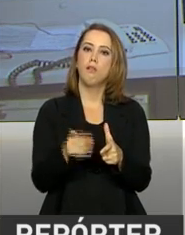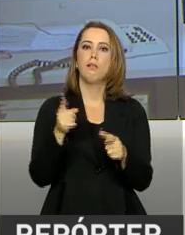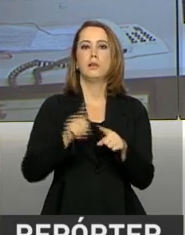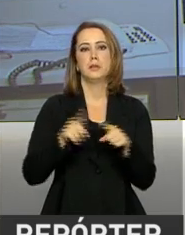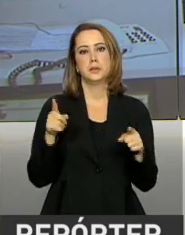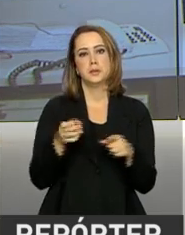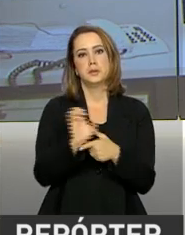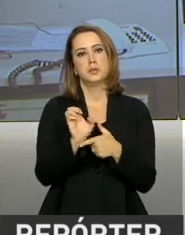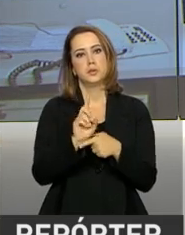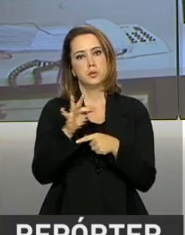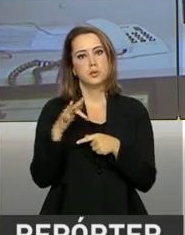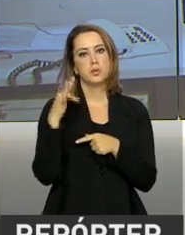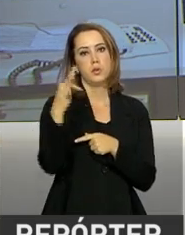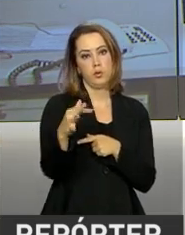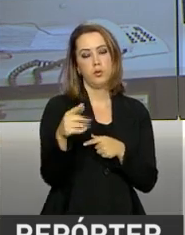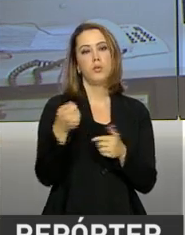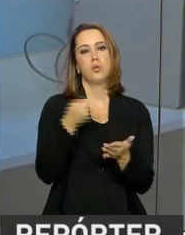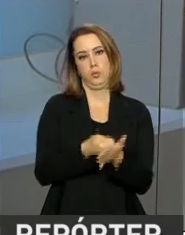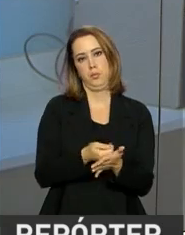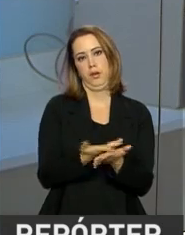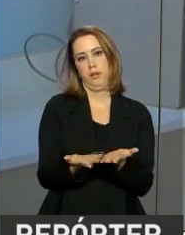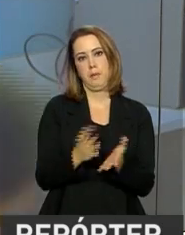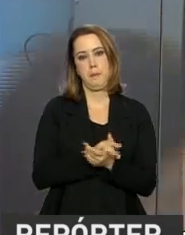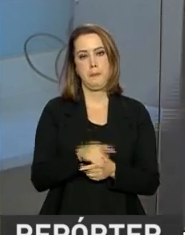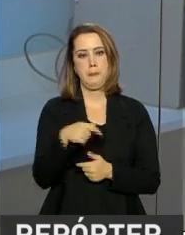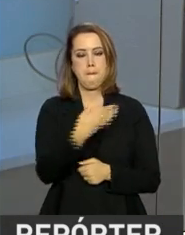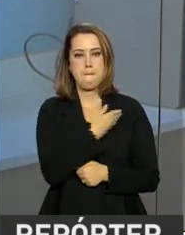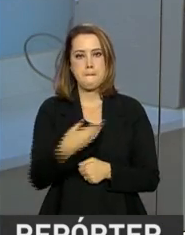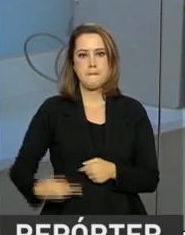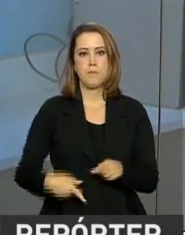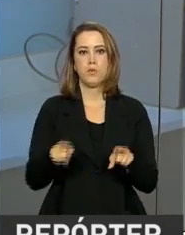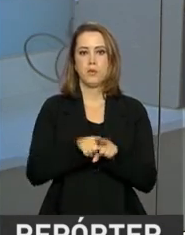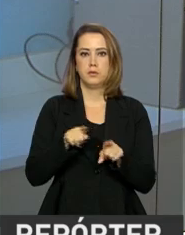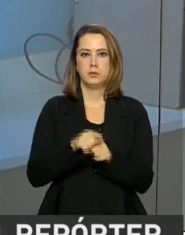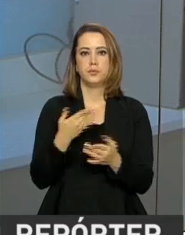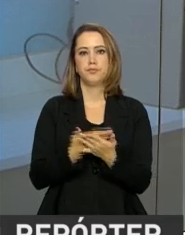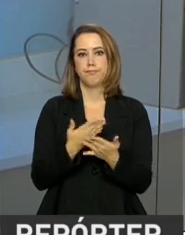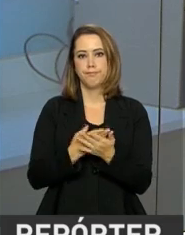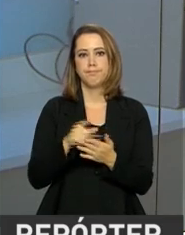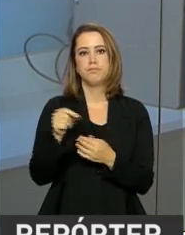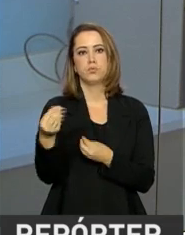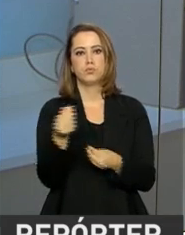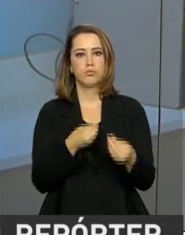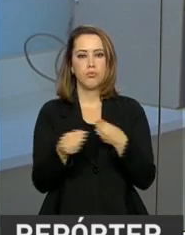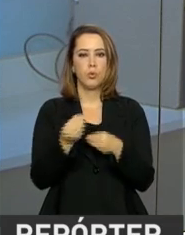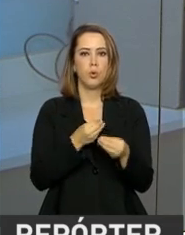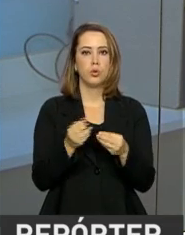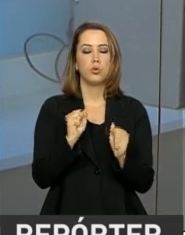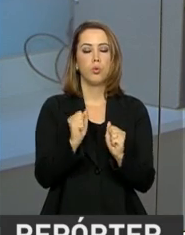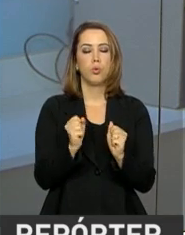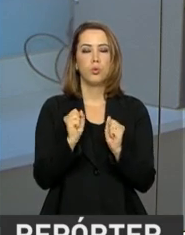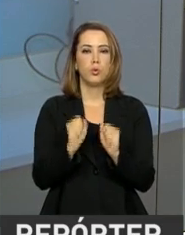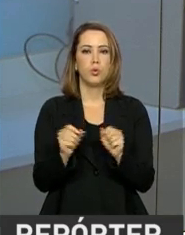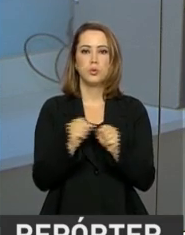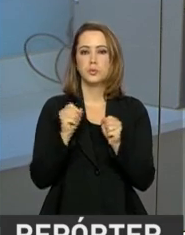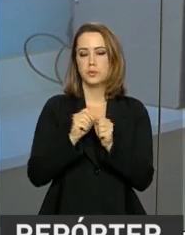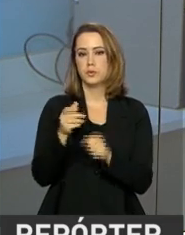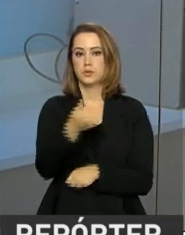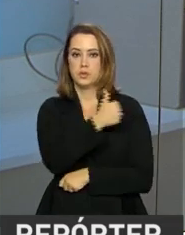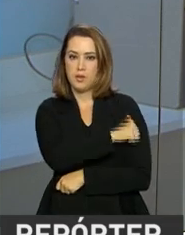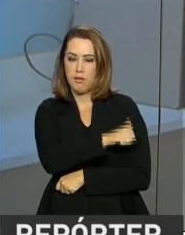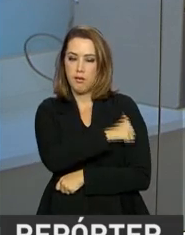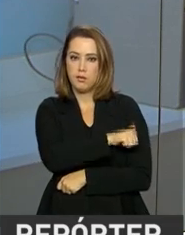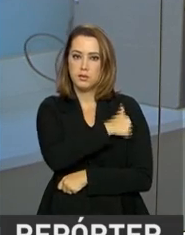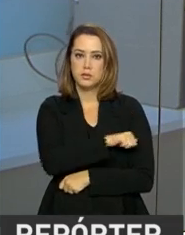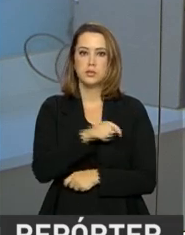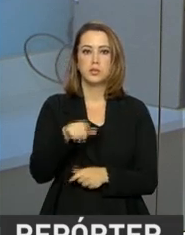terão que fazer o pagamento mais adiante o governo também estuda medidas adicionais para o Estado do Rio de Janeiro para não prejudicar os